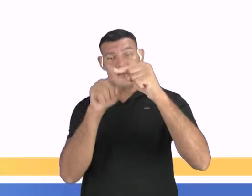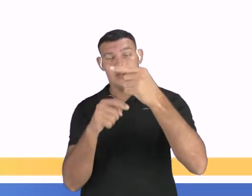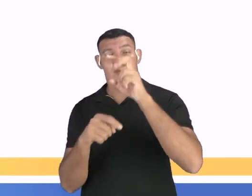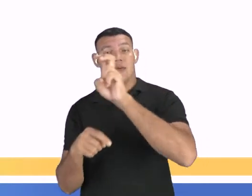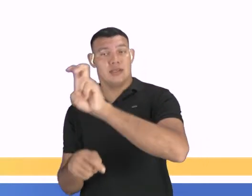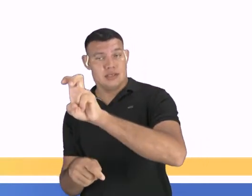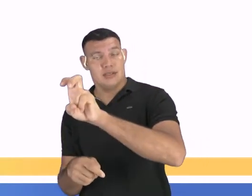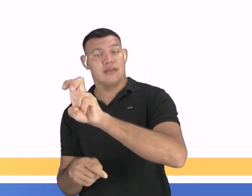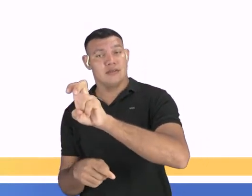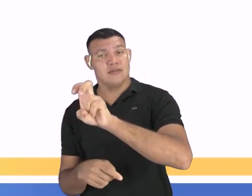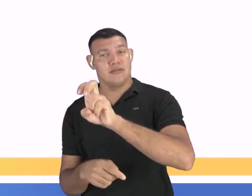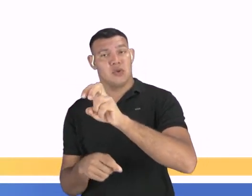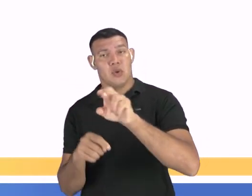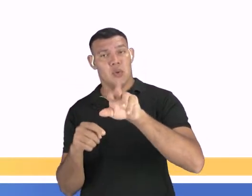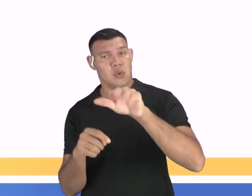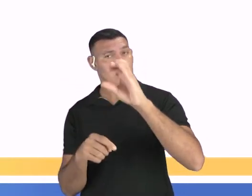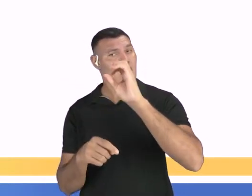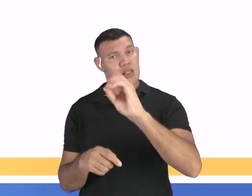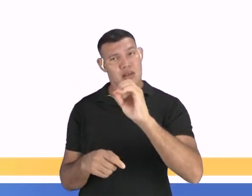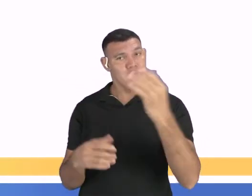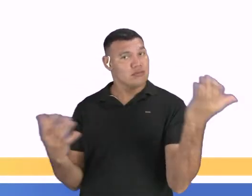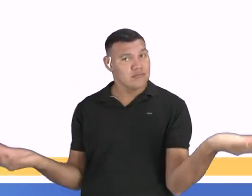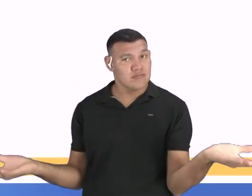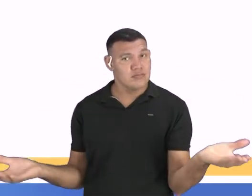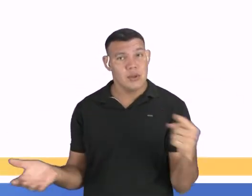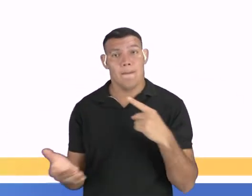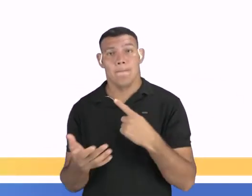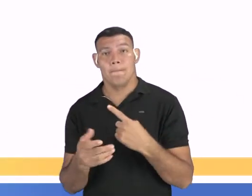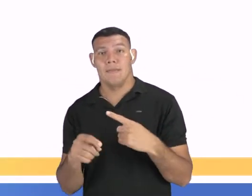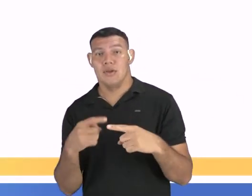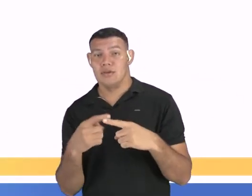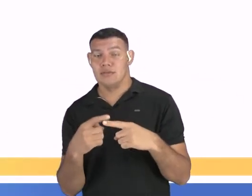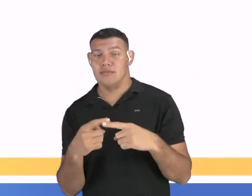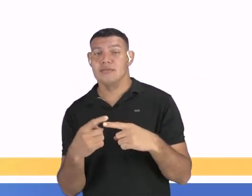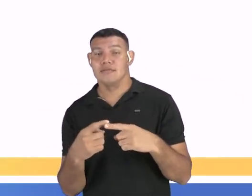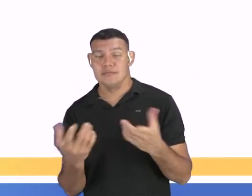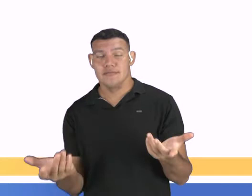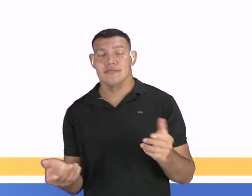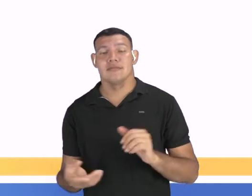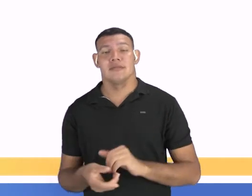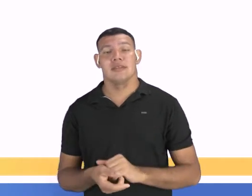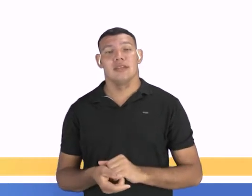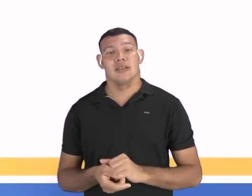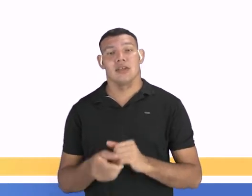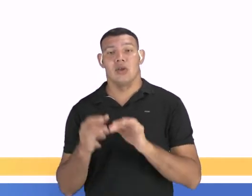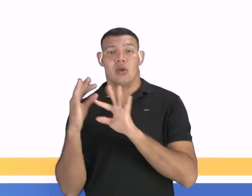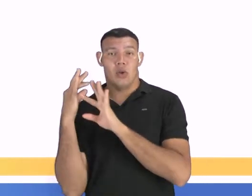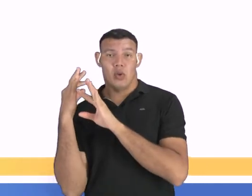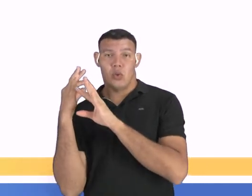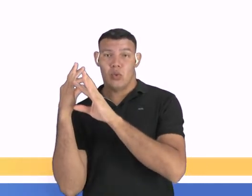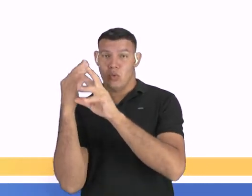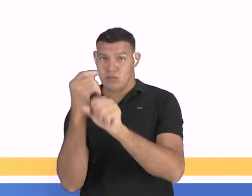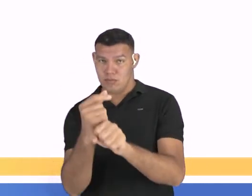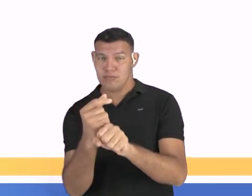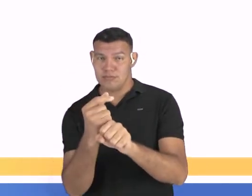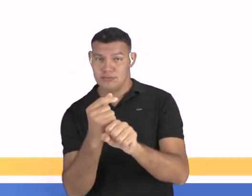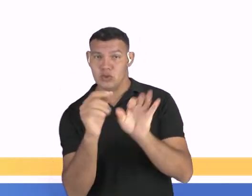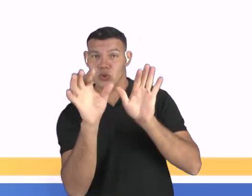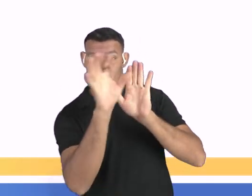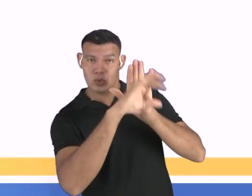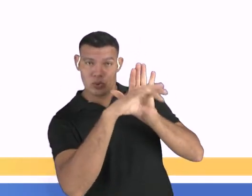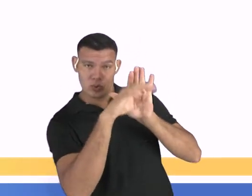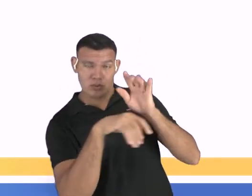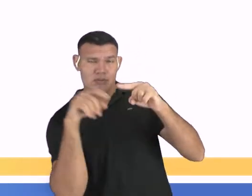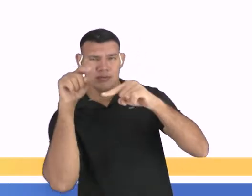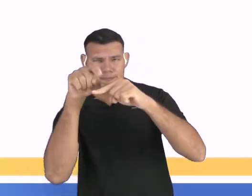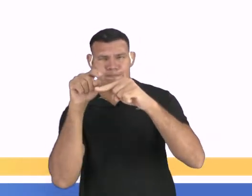divisão exata. Então, para vocês entenderem aqui o conteúdo de divisores, precisa ter